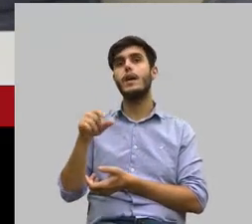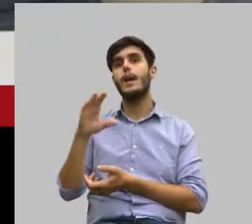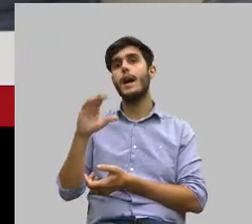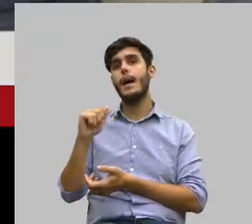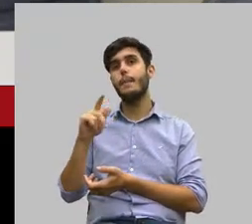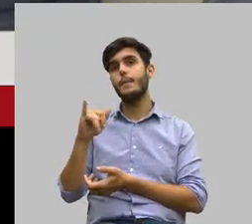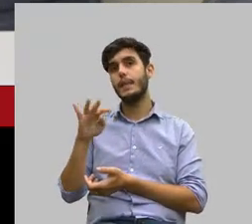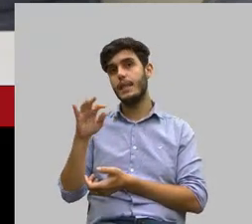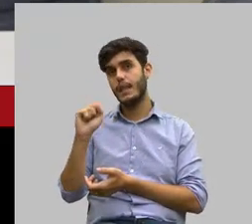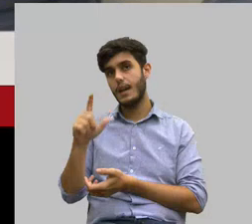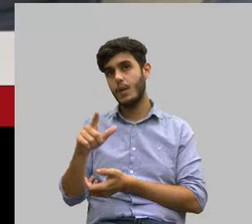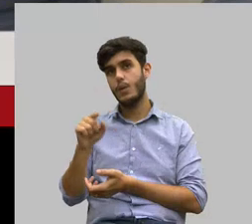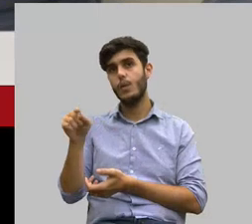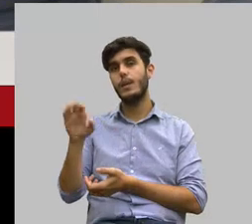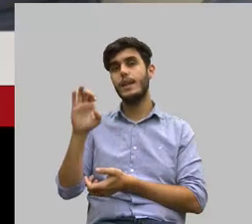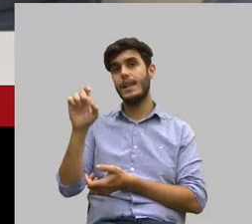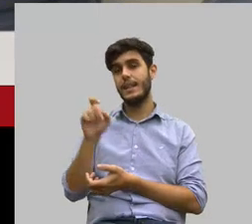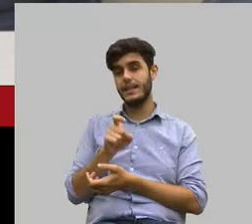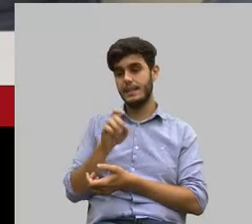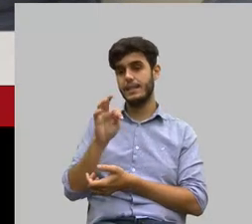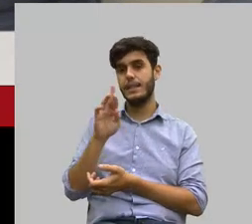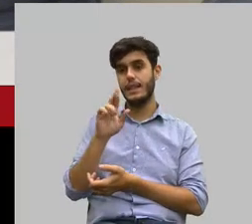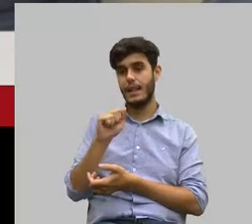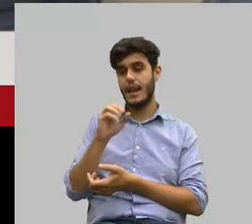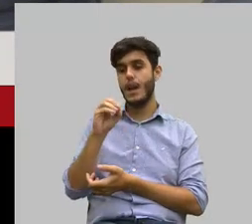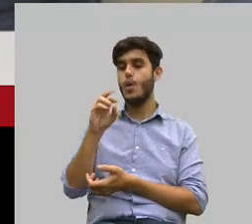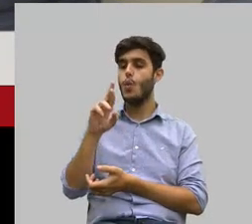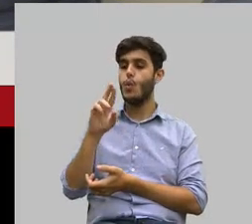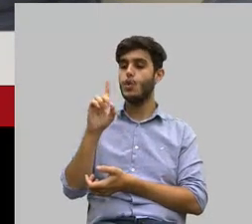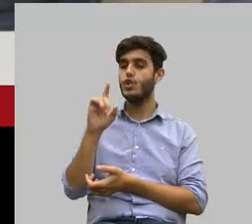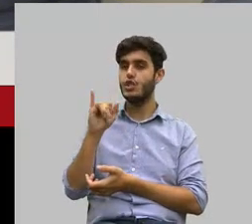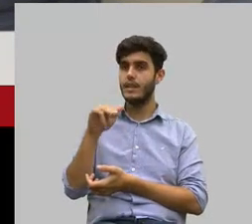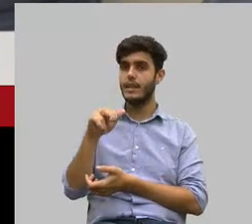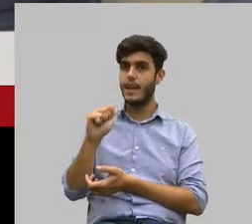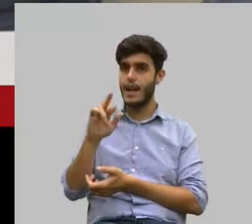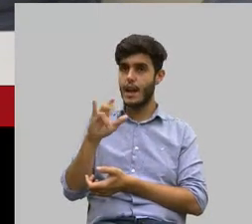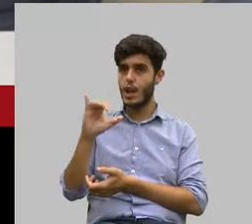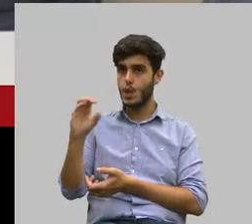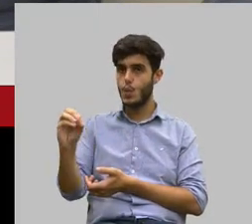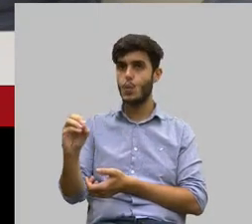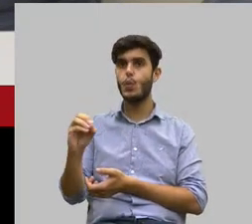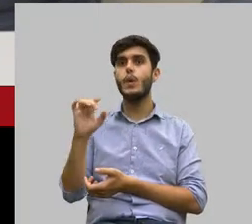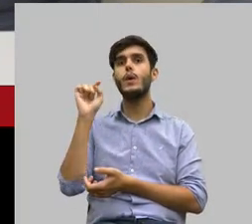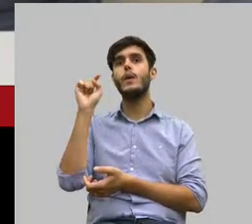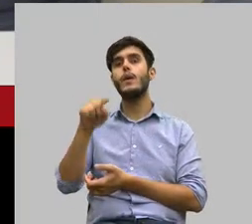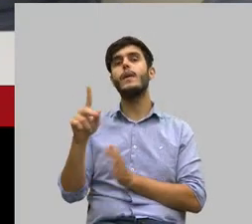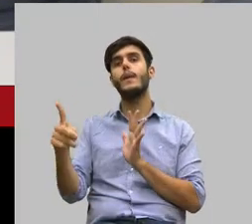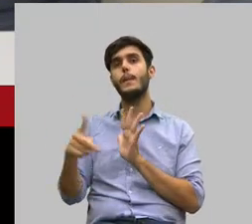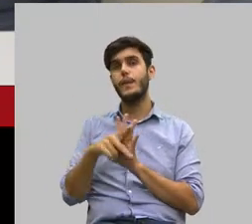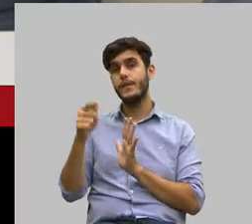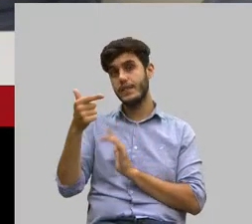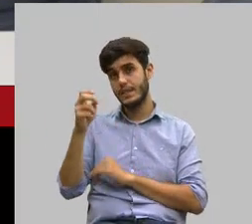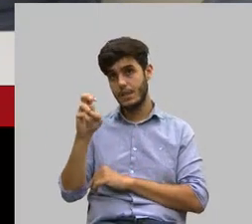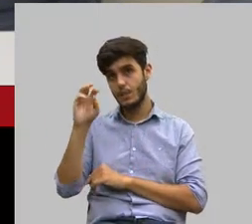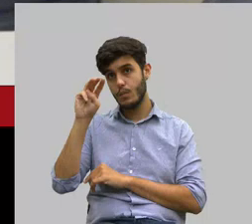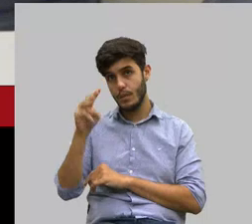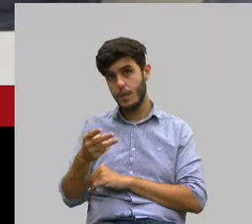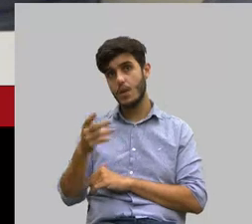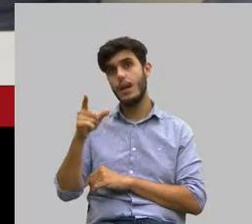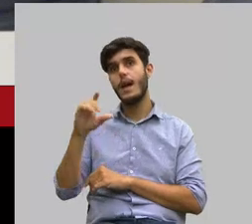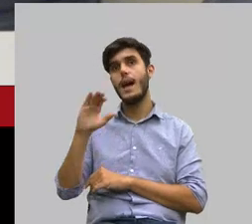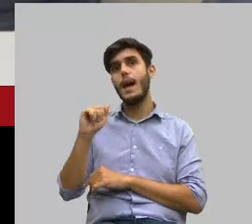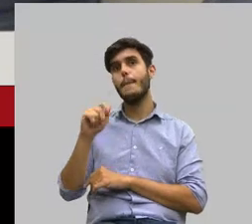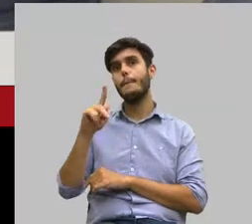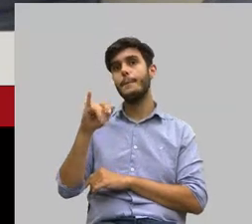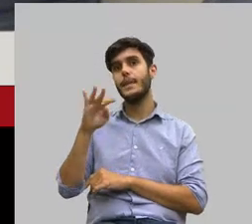ordinário e extraordinário para 2024 nós temos mais de 25 milhões em capital e mais de 11 milhões